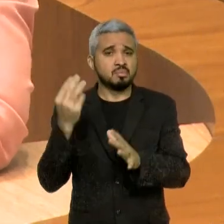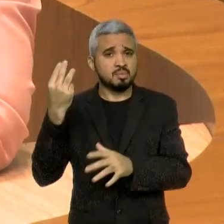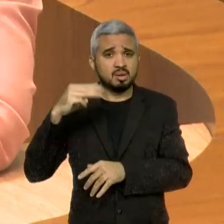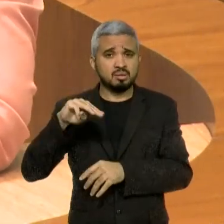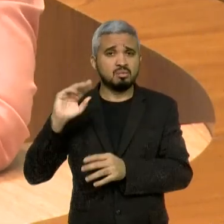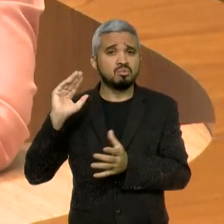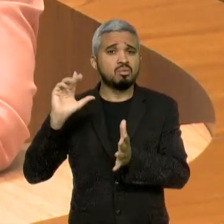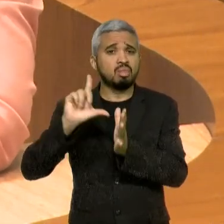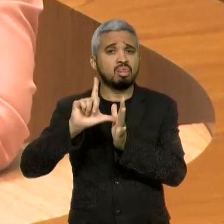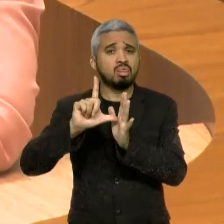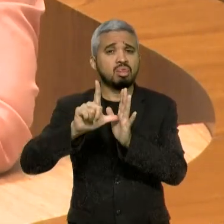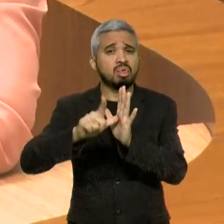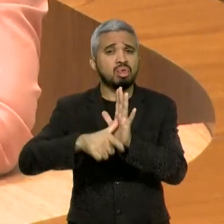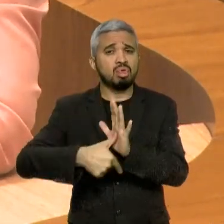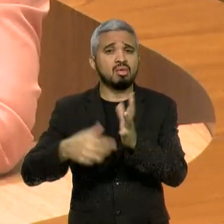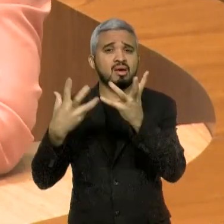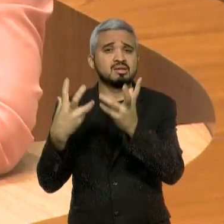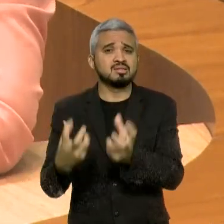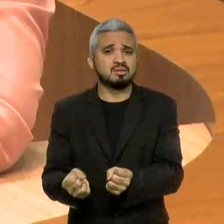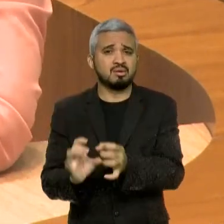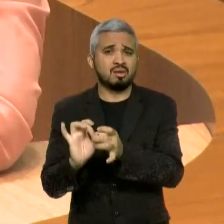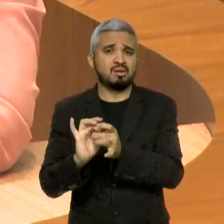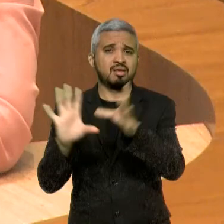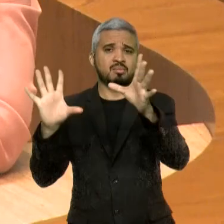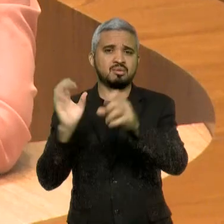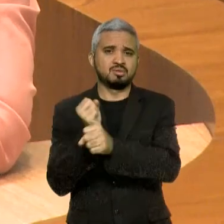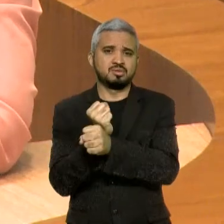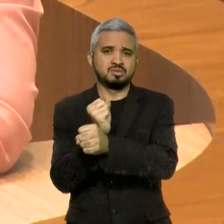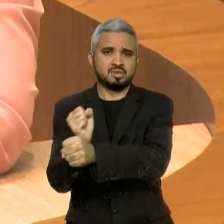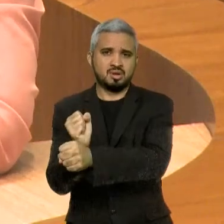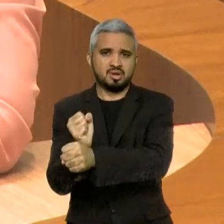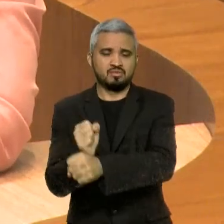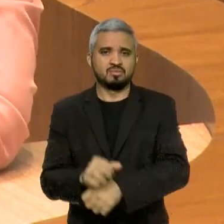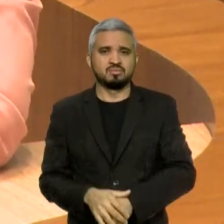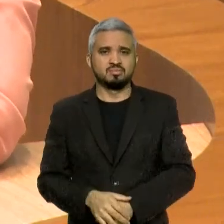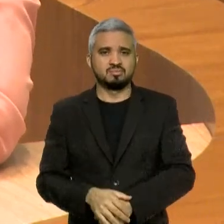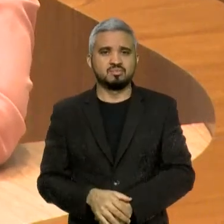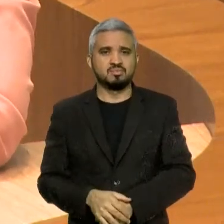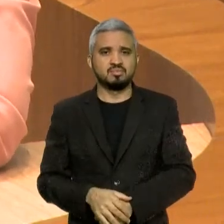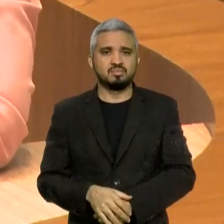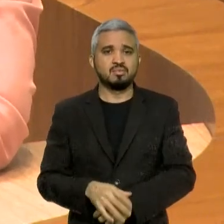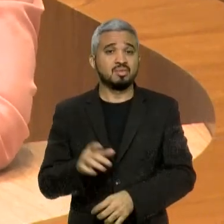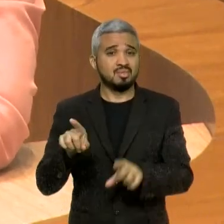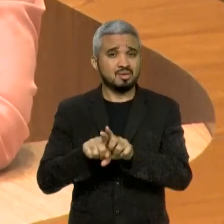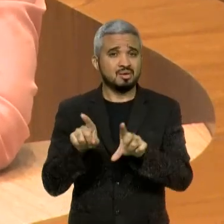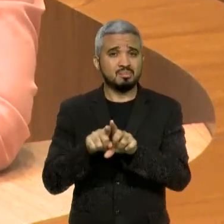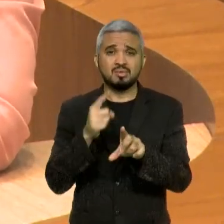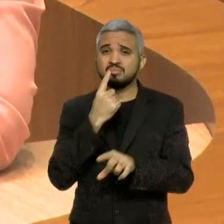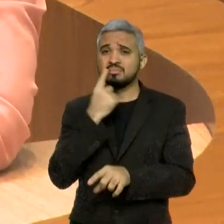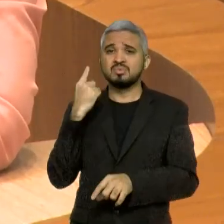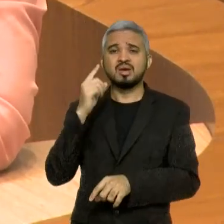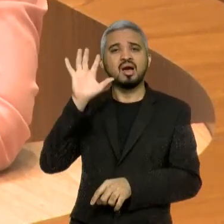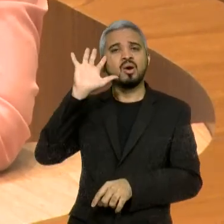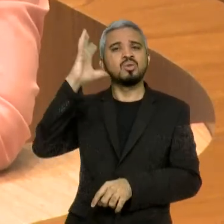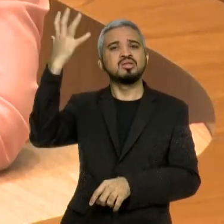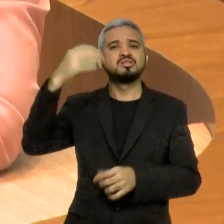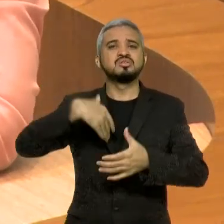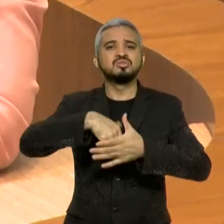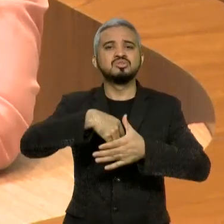acontecer deputados aí Inácio O que aconteceu com o Vinícius Junior A gente tem que defender essas pessoas